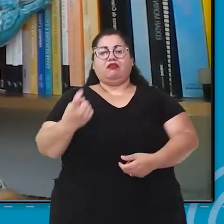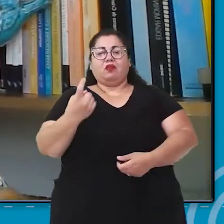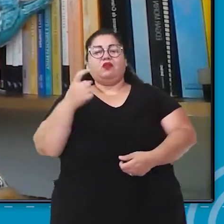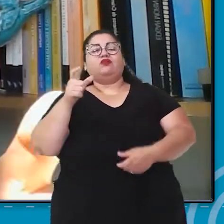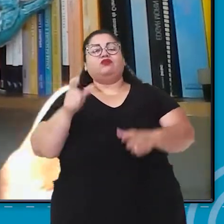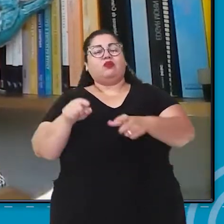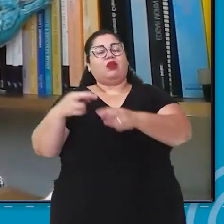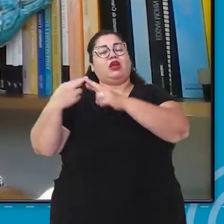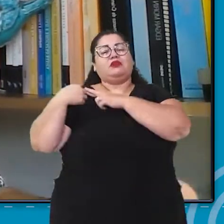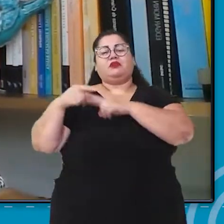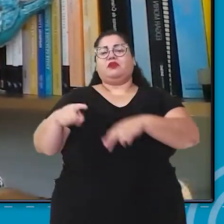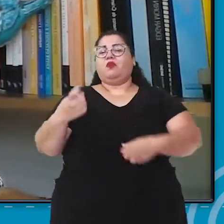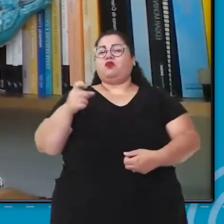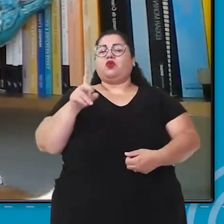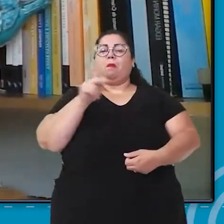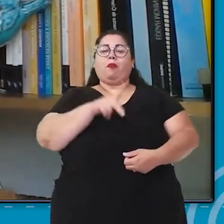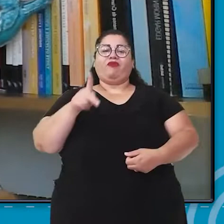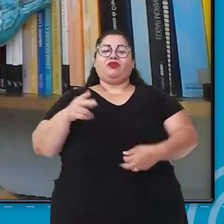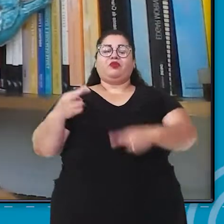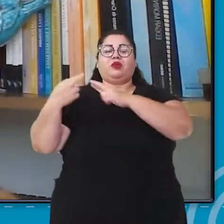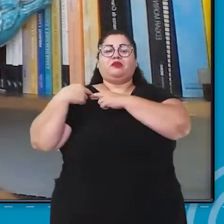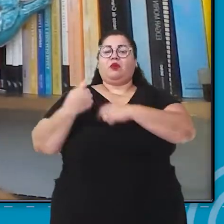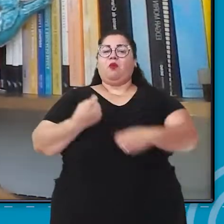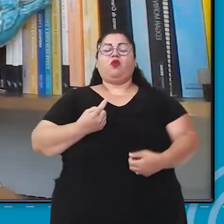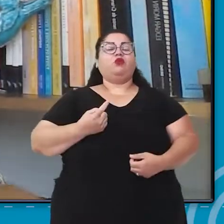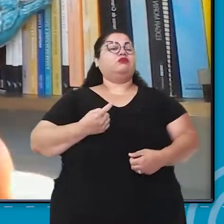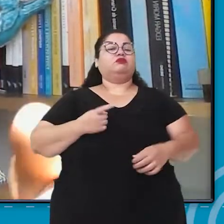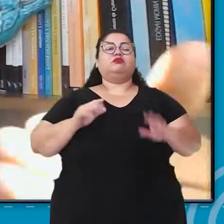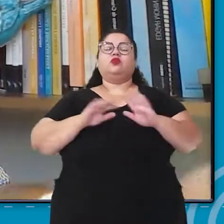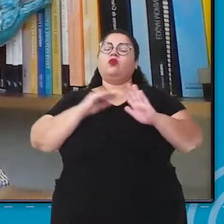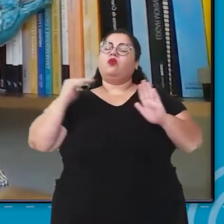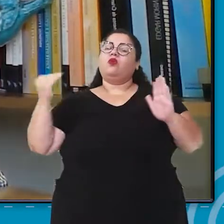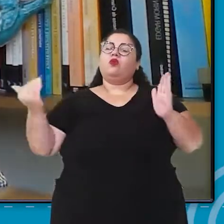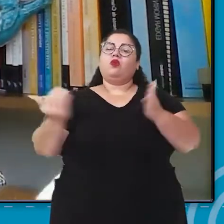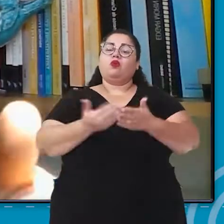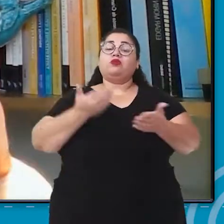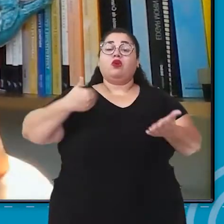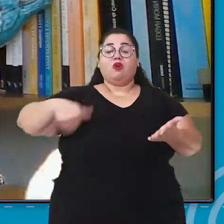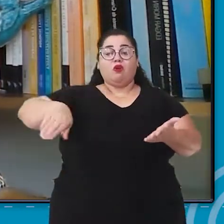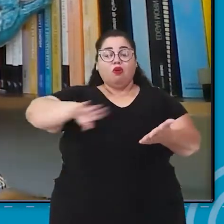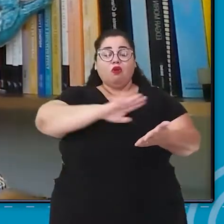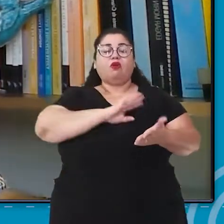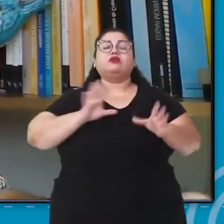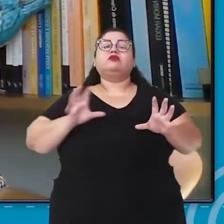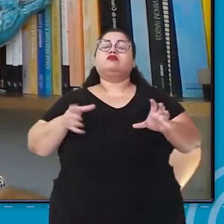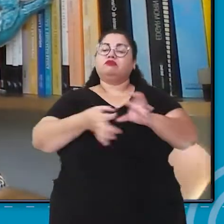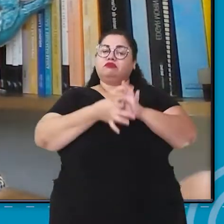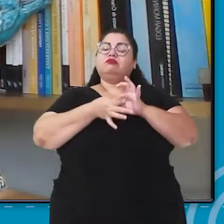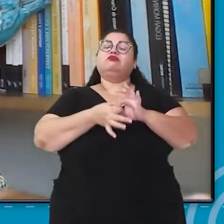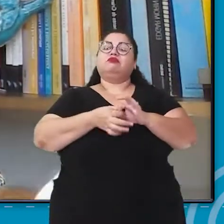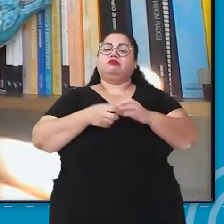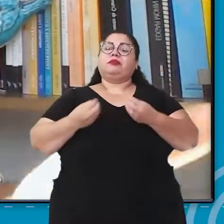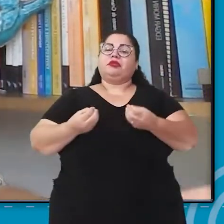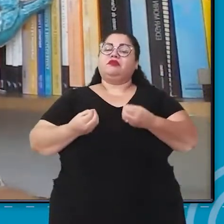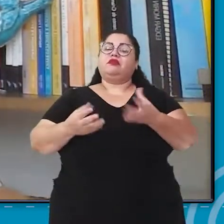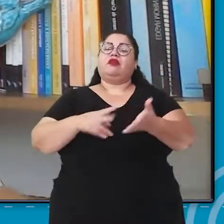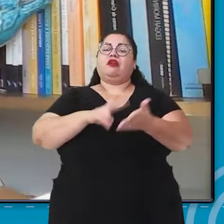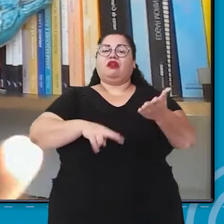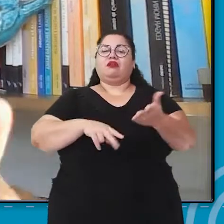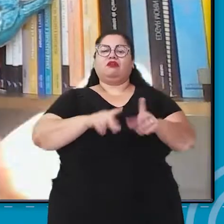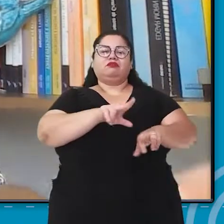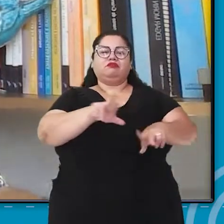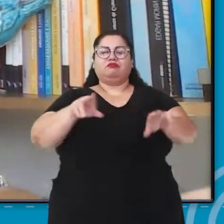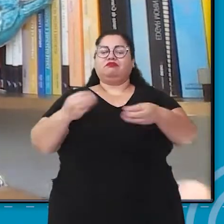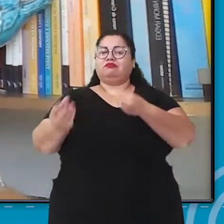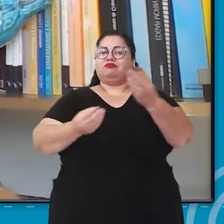leitura serão responsáveis apenas os professores. Todos nós somos responsáveis pela formação leitora de outros